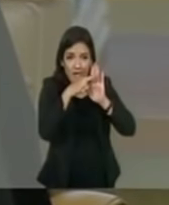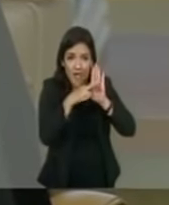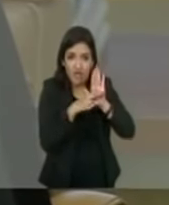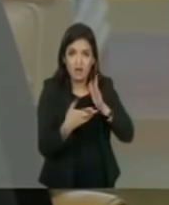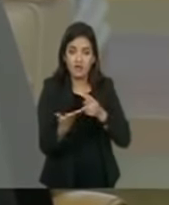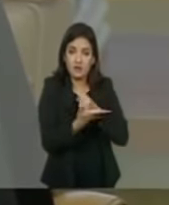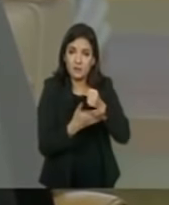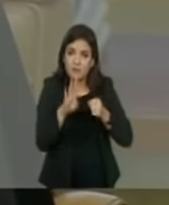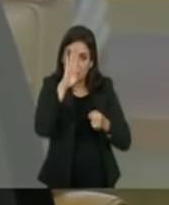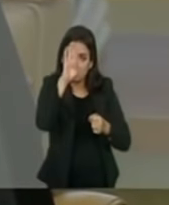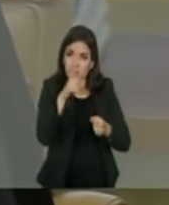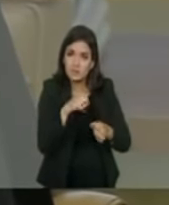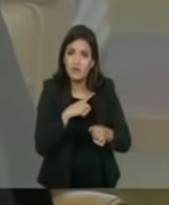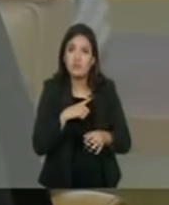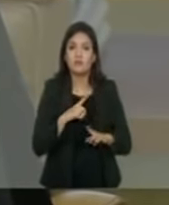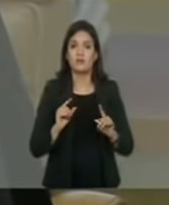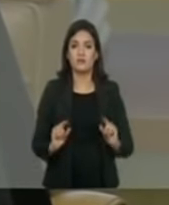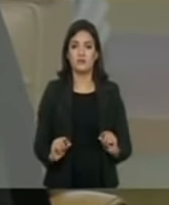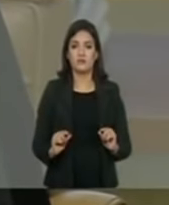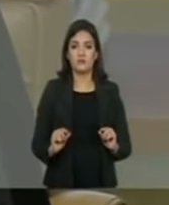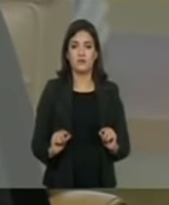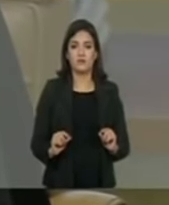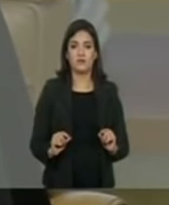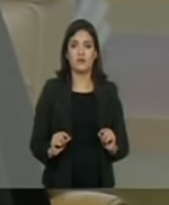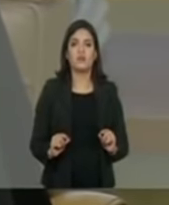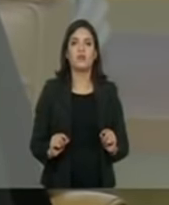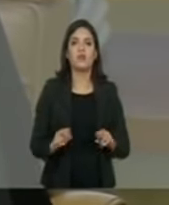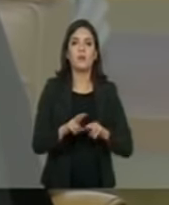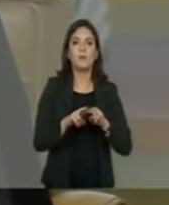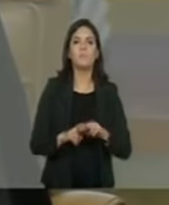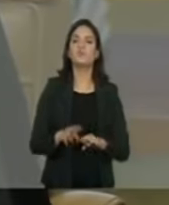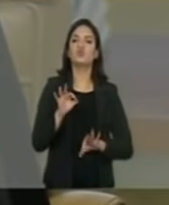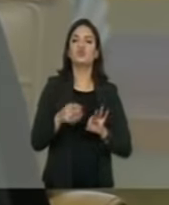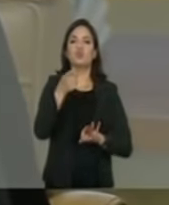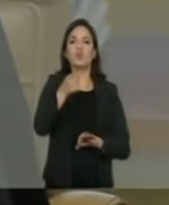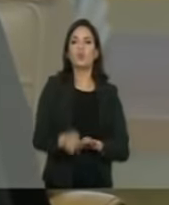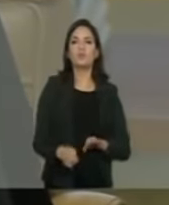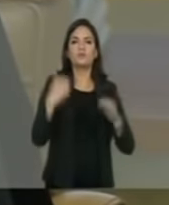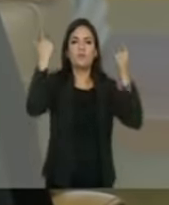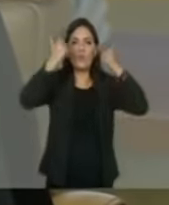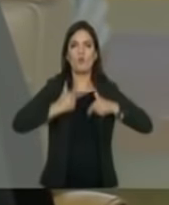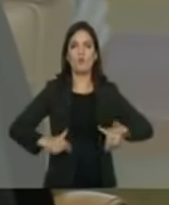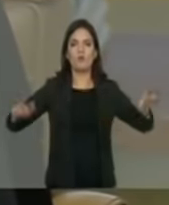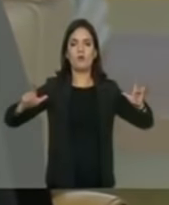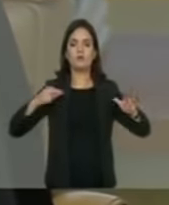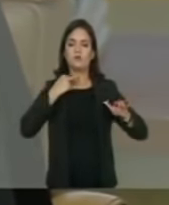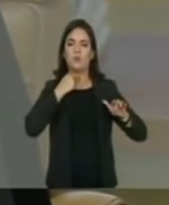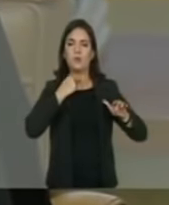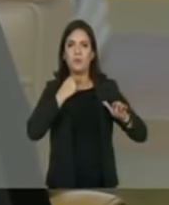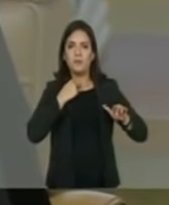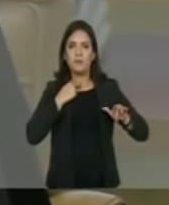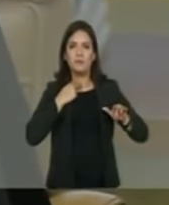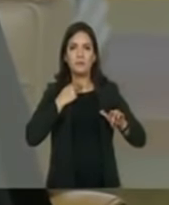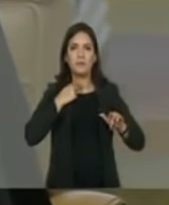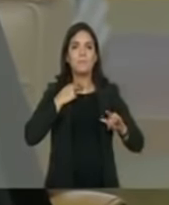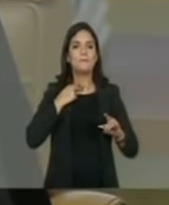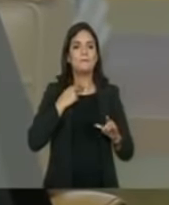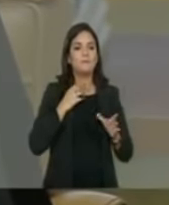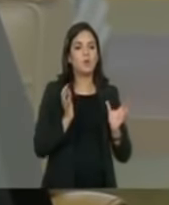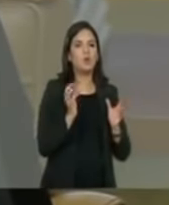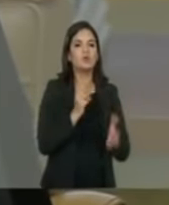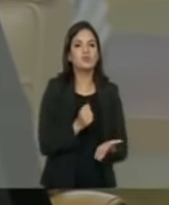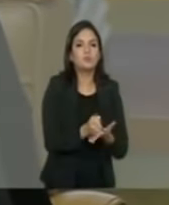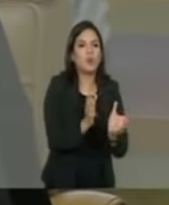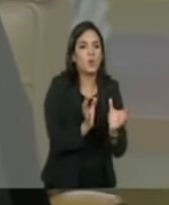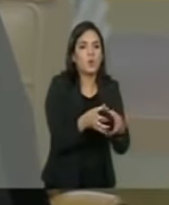viabilizem a instauração perante juízes exemplos imparciais e independentes de um